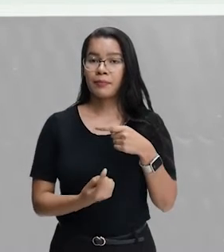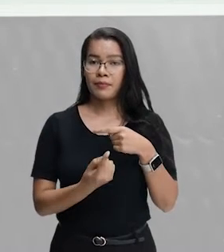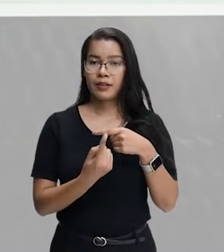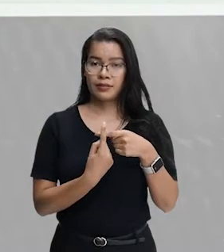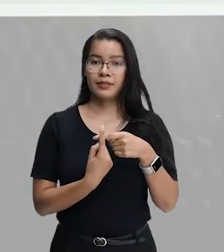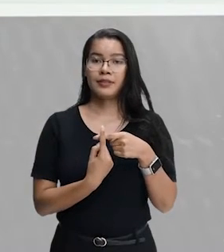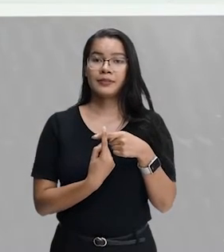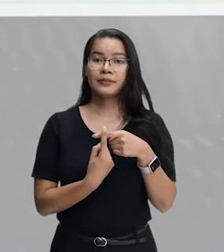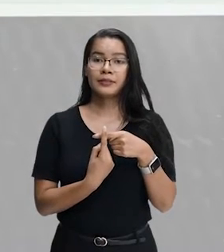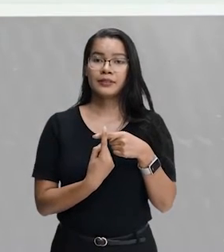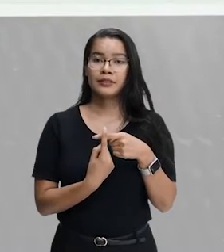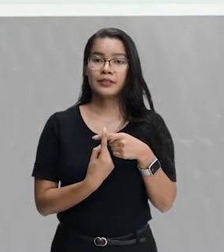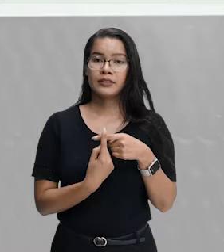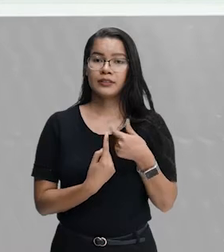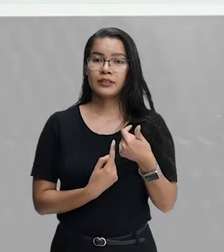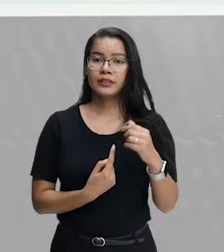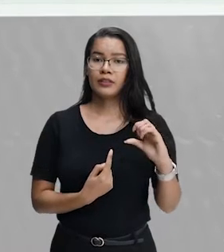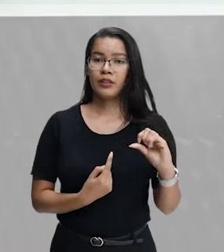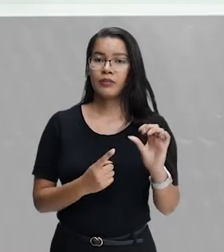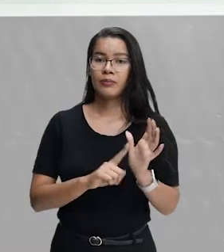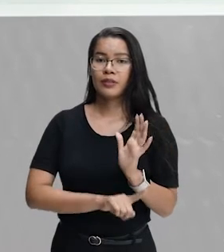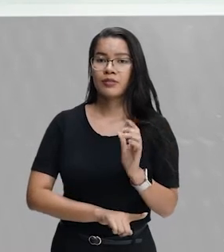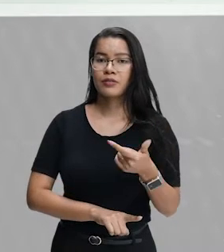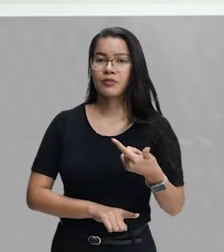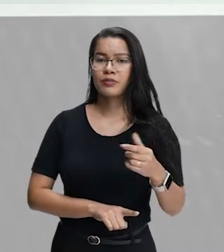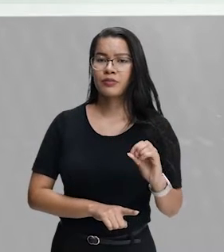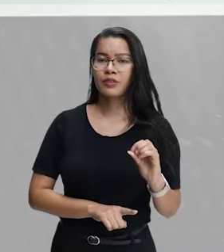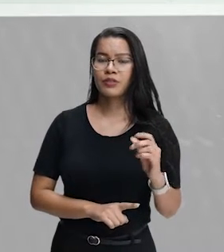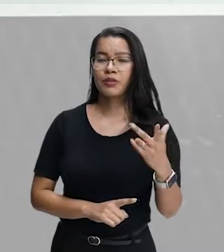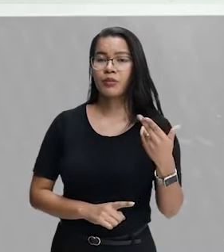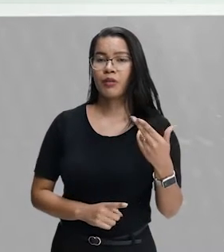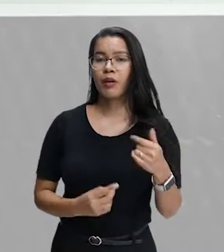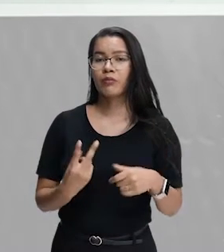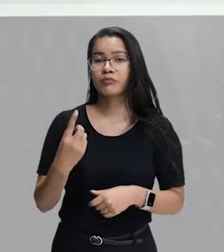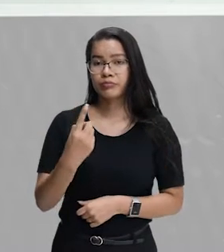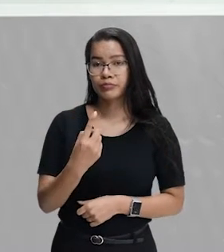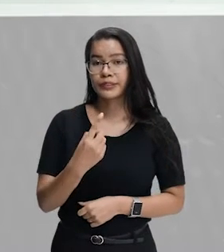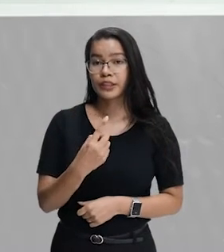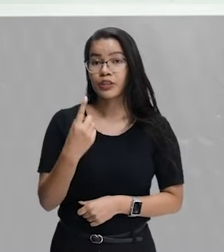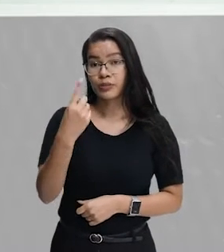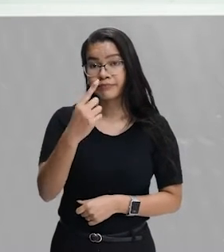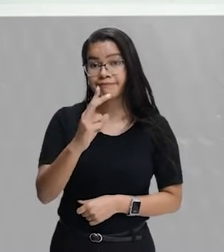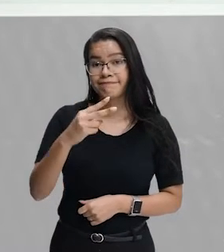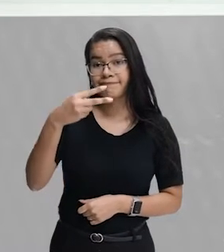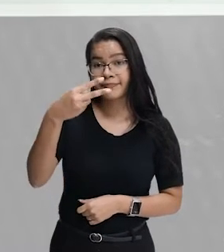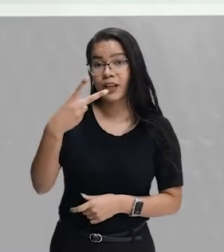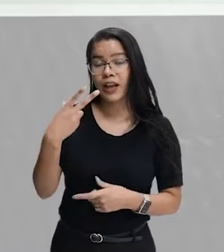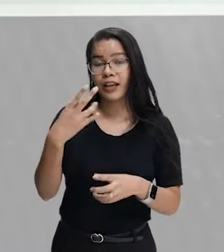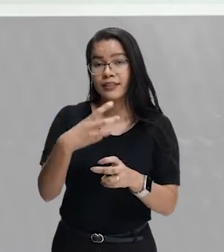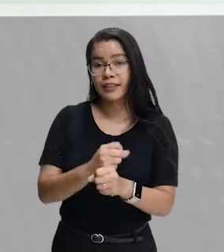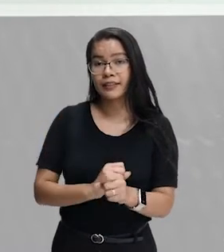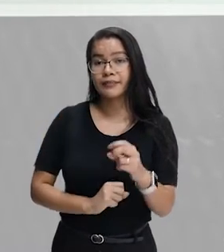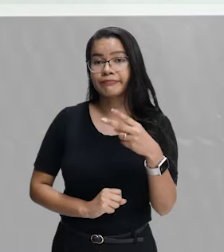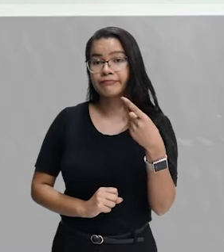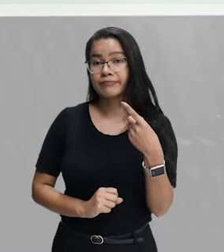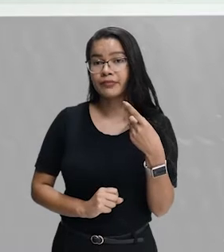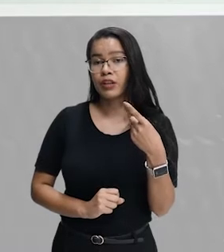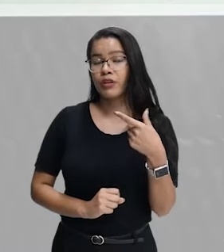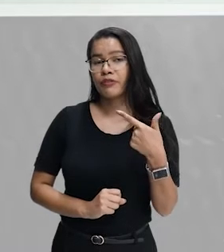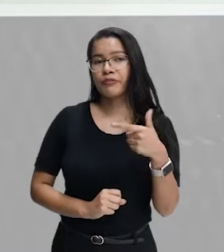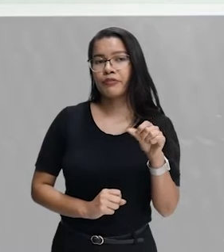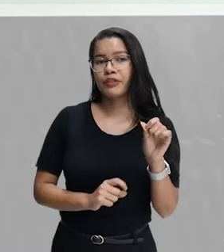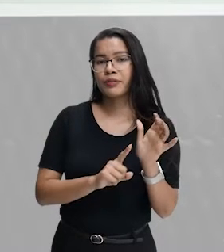Mais 19 menos 20 vai dar 1. 1 ao quadrado dá 1. 20 menos 20 dá